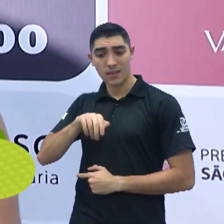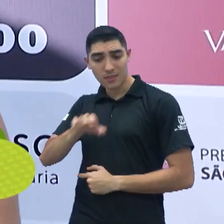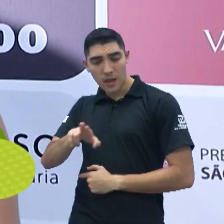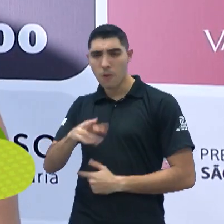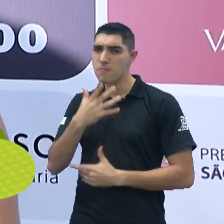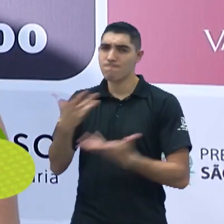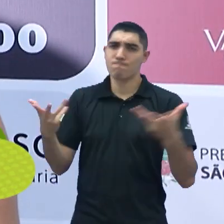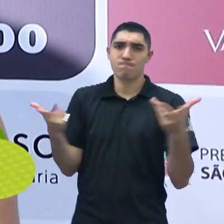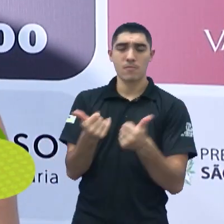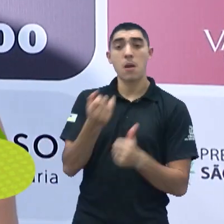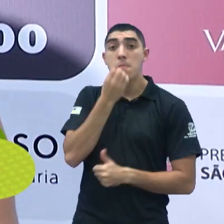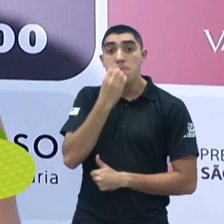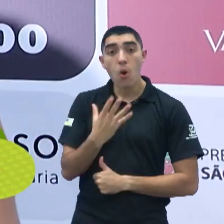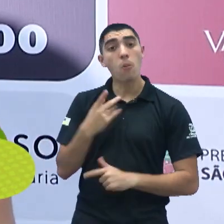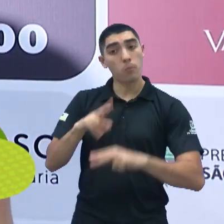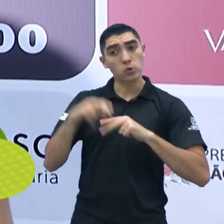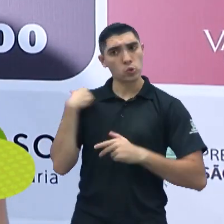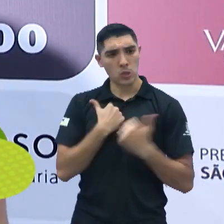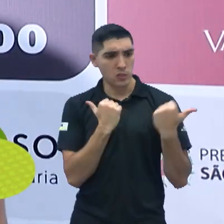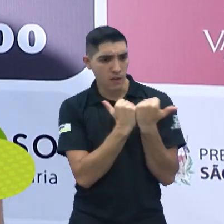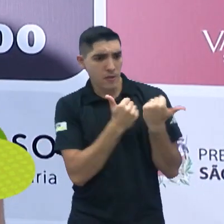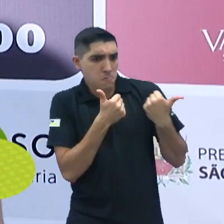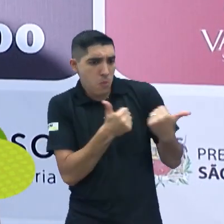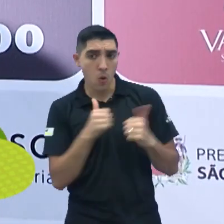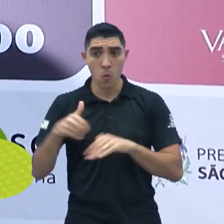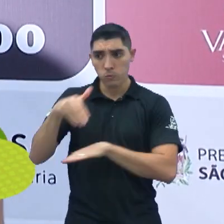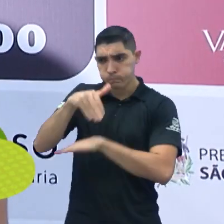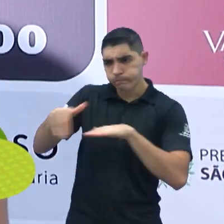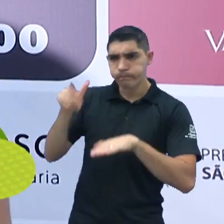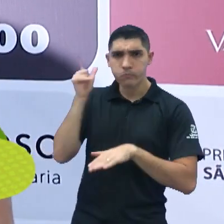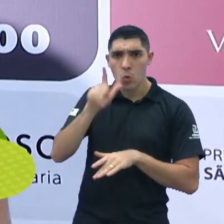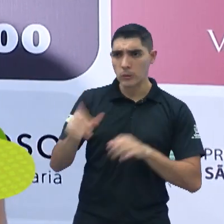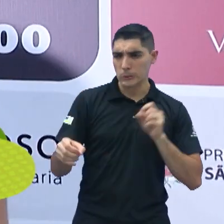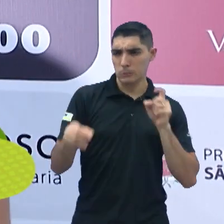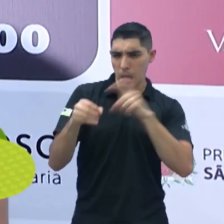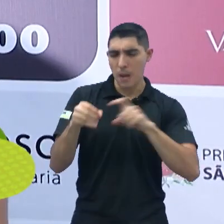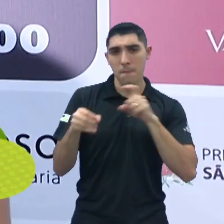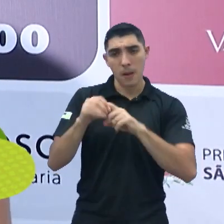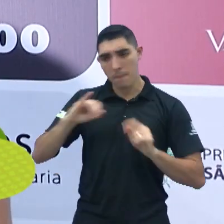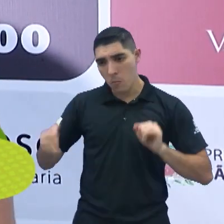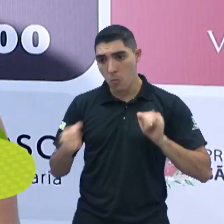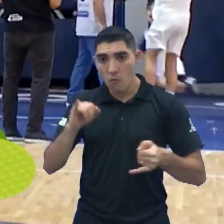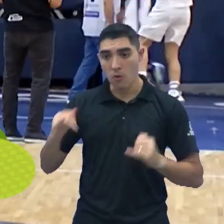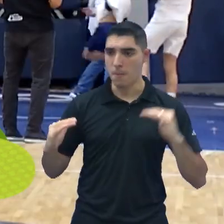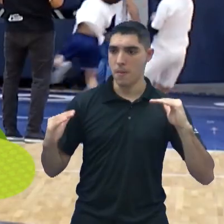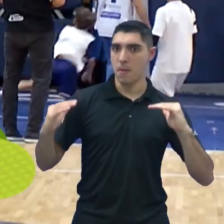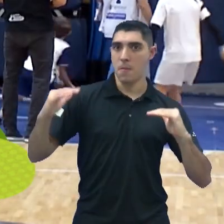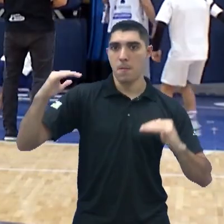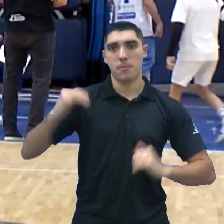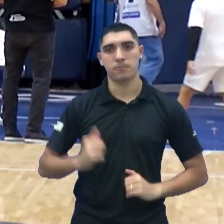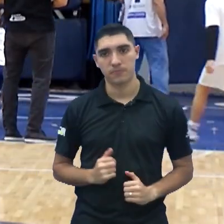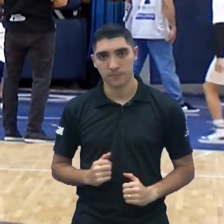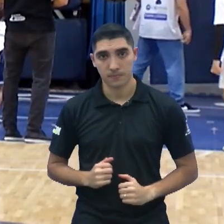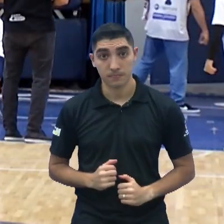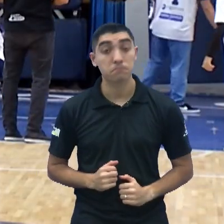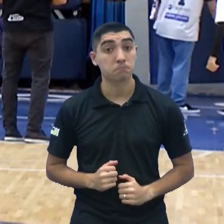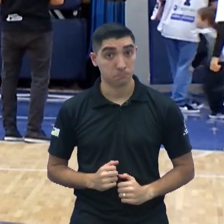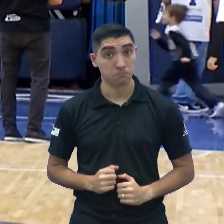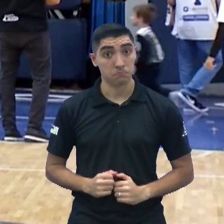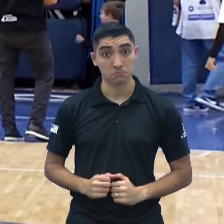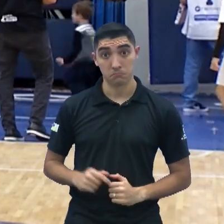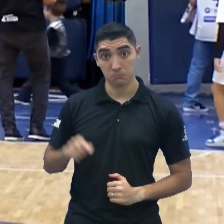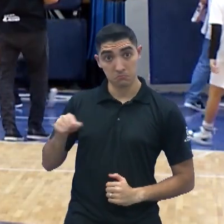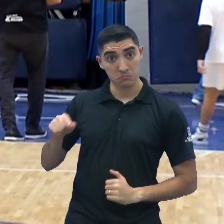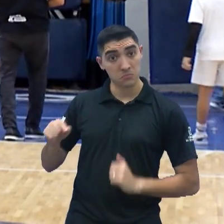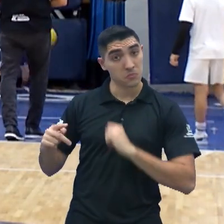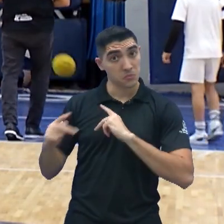esse nível de intensidade, de defesa, e isso vai fazer com que a gente jogue melhor e o aproveitamento melhor igual foi hoje. Em grande estilo, com